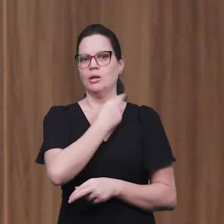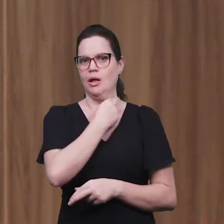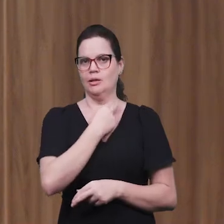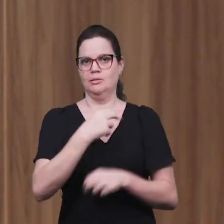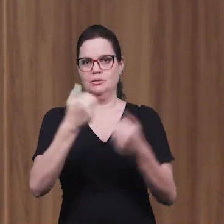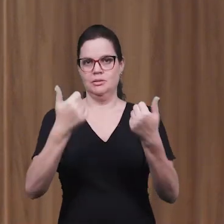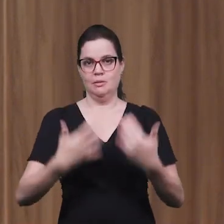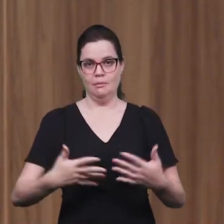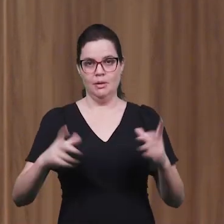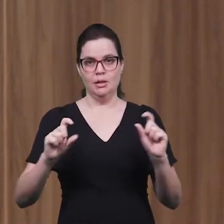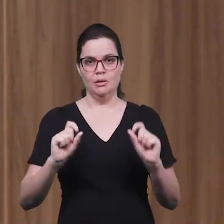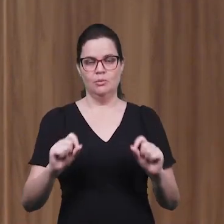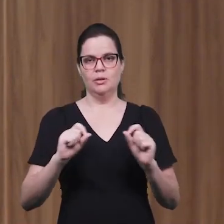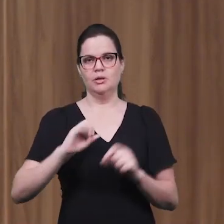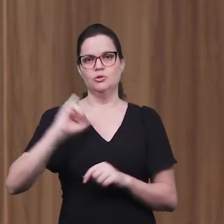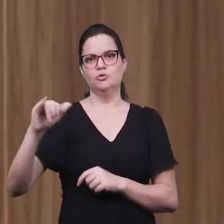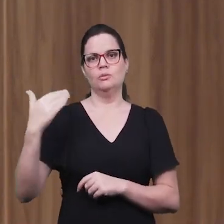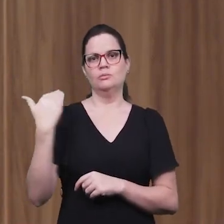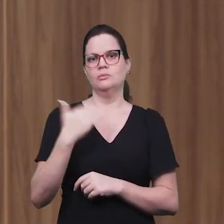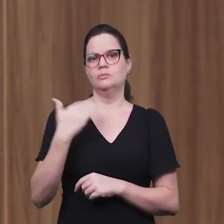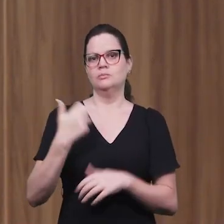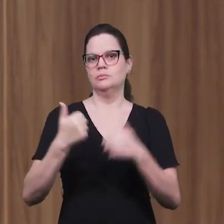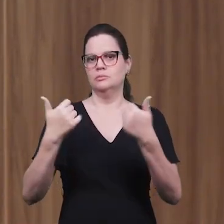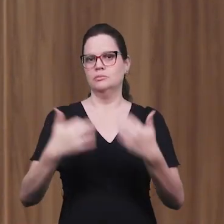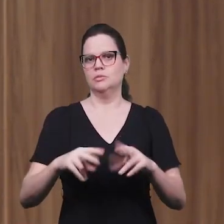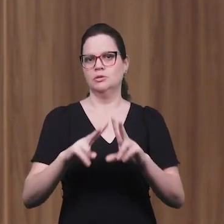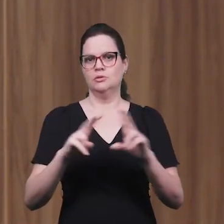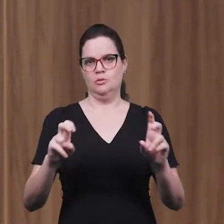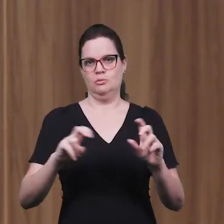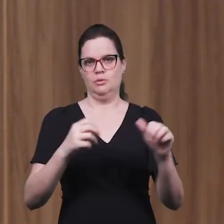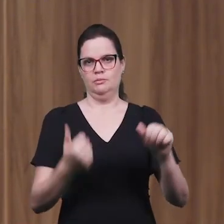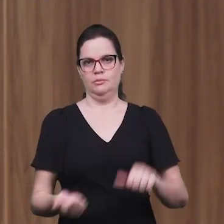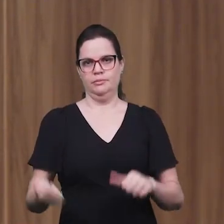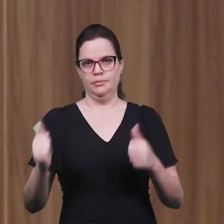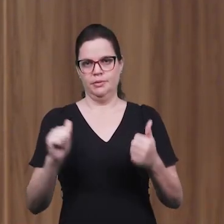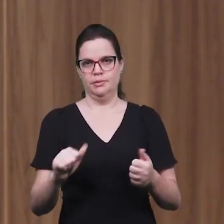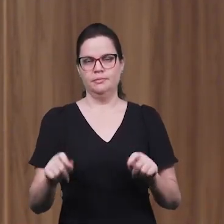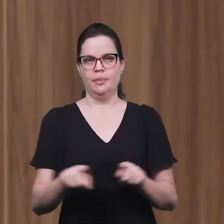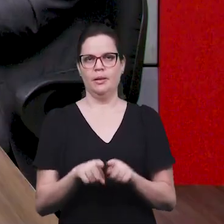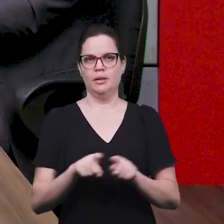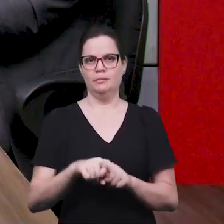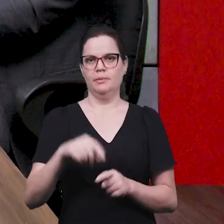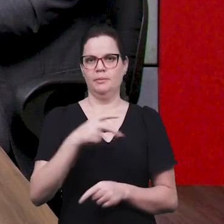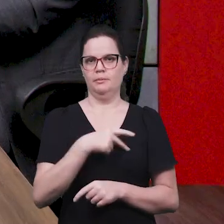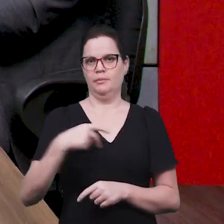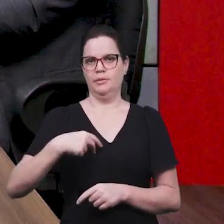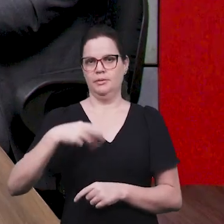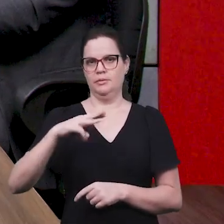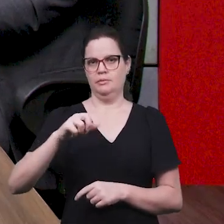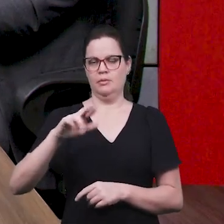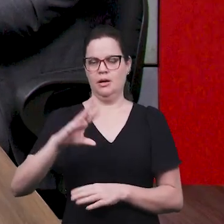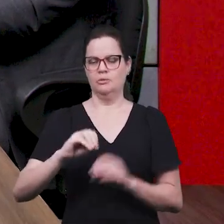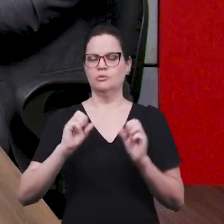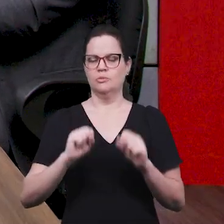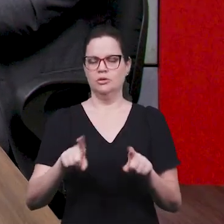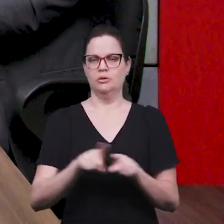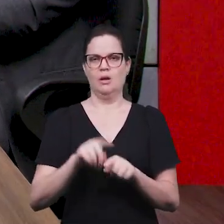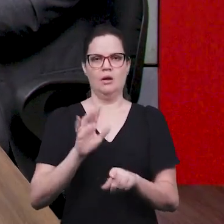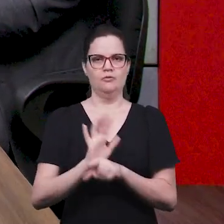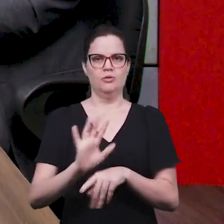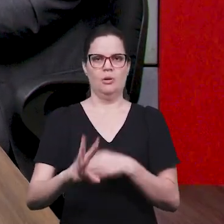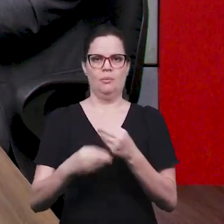João veio trazendo sobre o batismo. E também o pastor Marcos podem comentar um